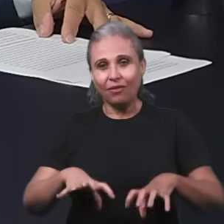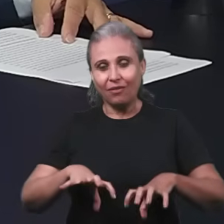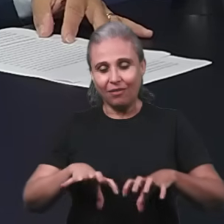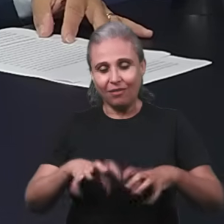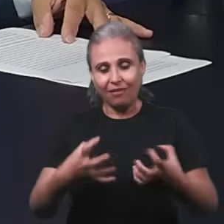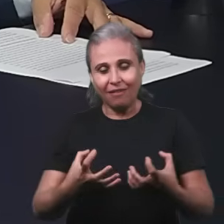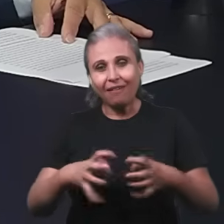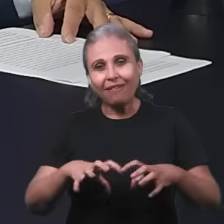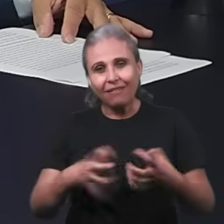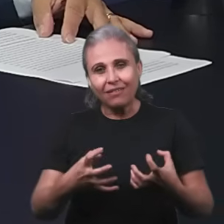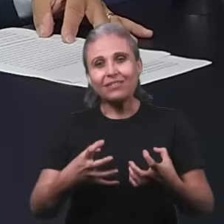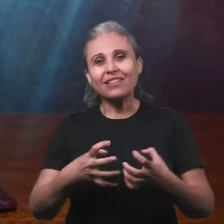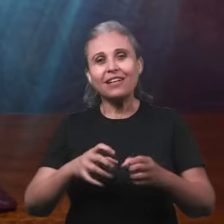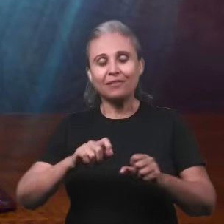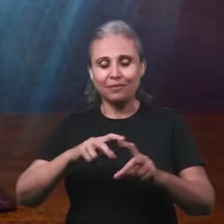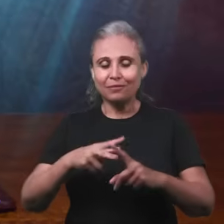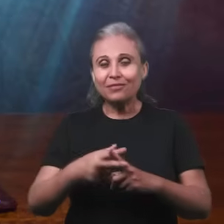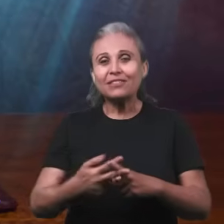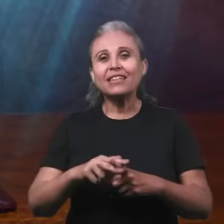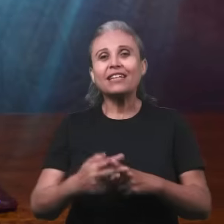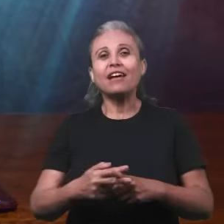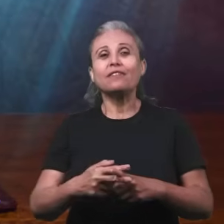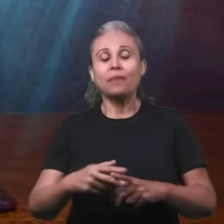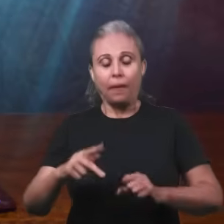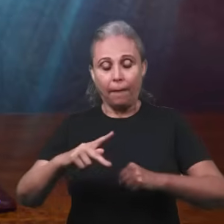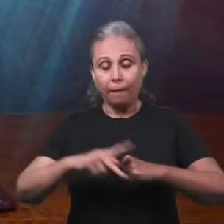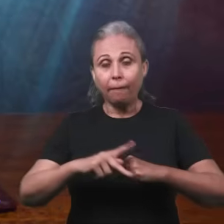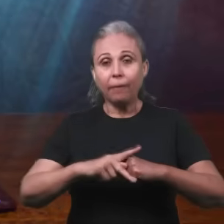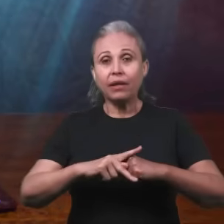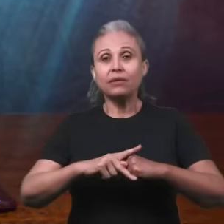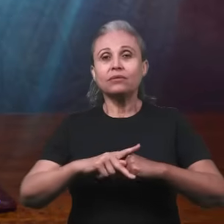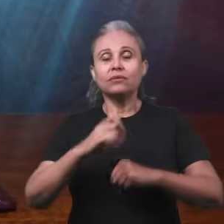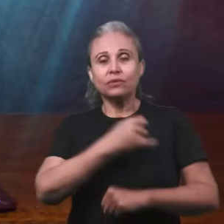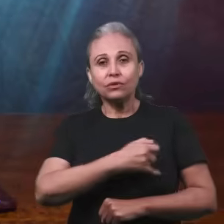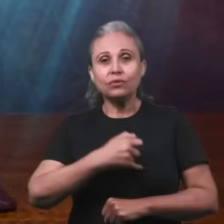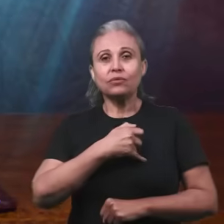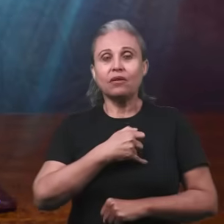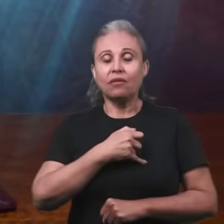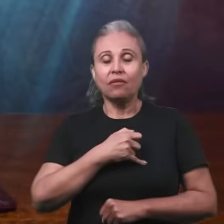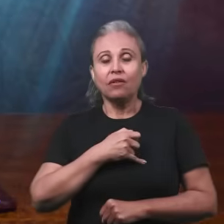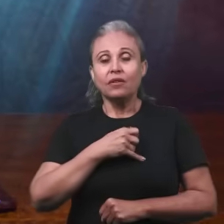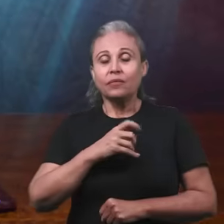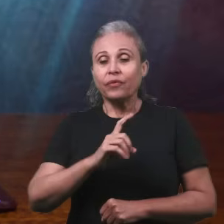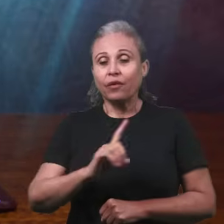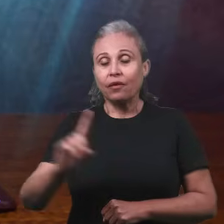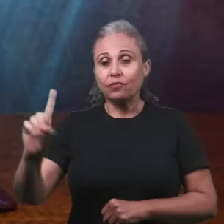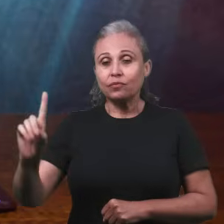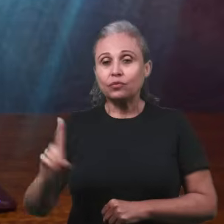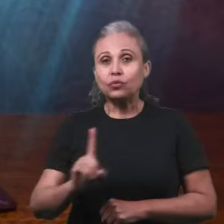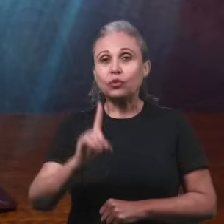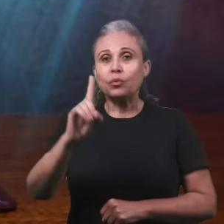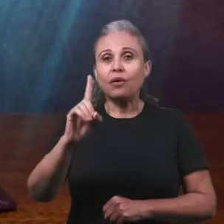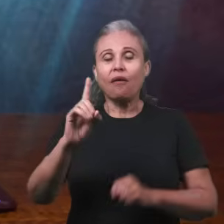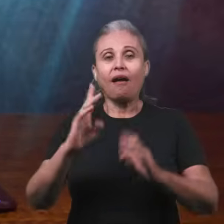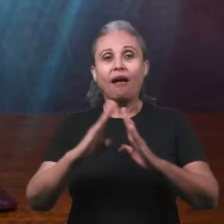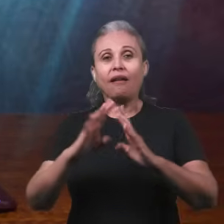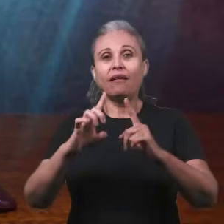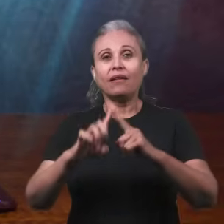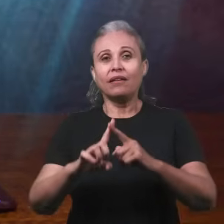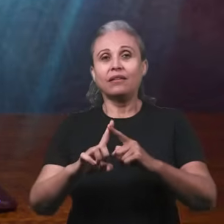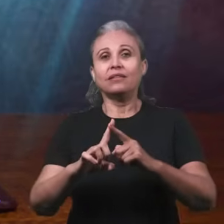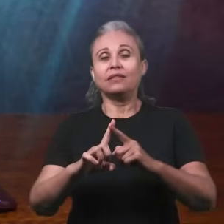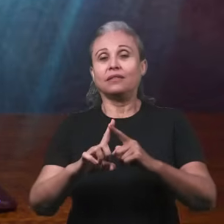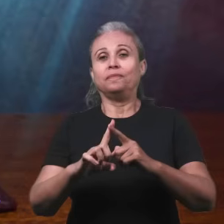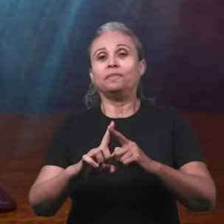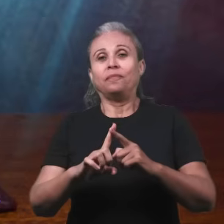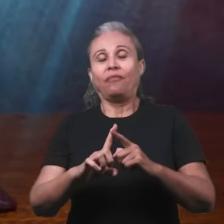Diz assim a palavra de Deus: E Pedro e João subiam juntos ao templo à hora nona. E era trazido um homem que desde o ventre de sua mãe